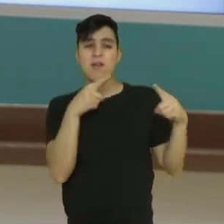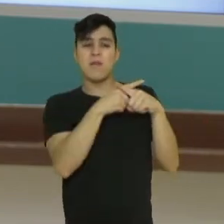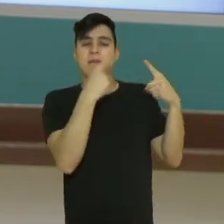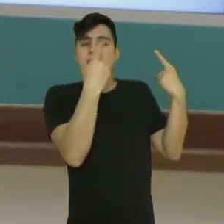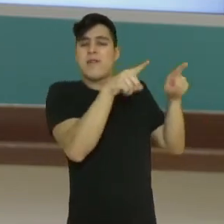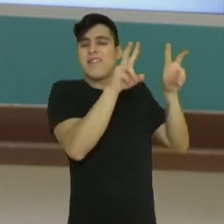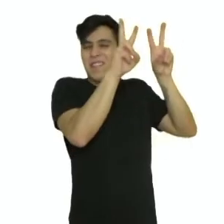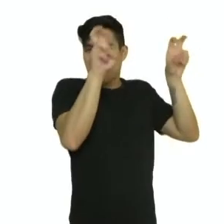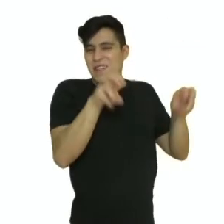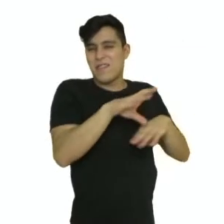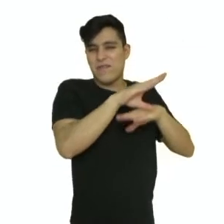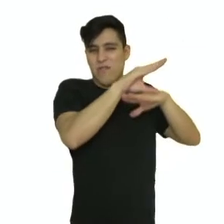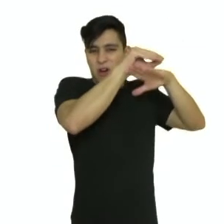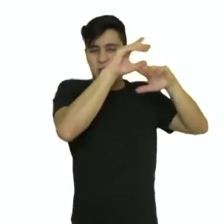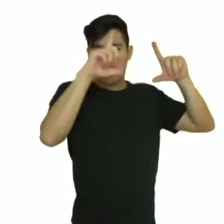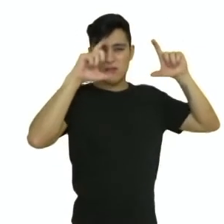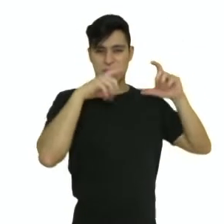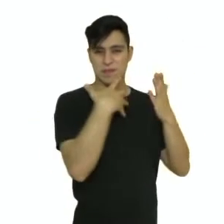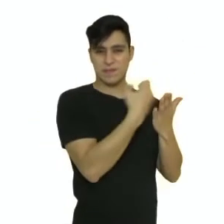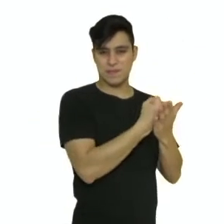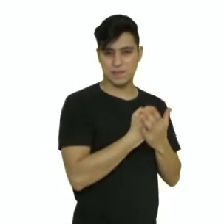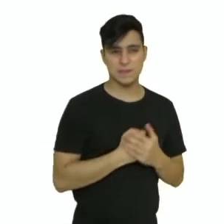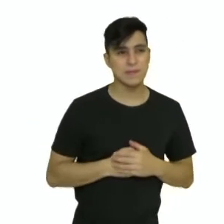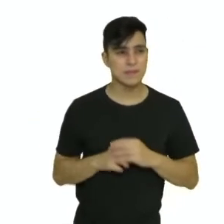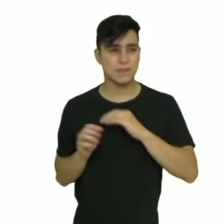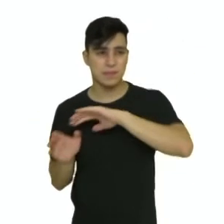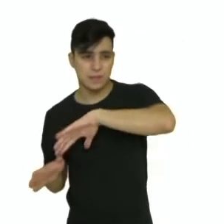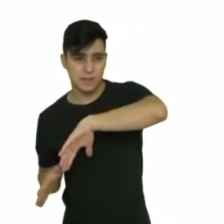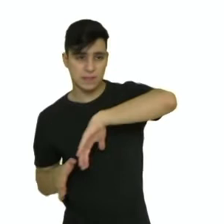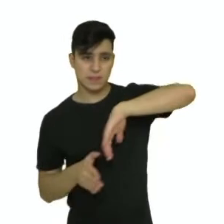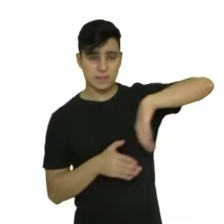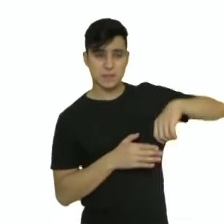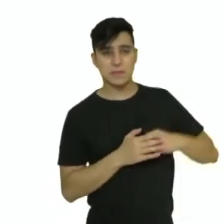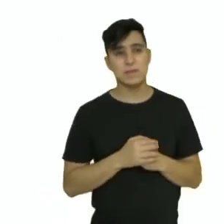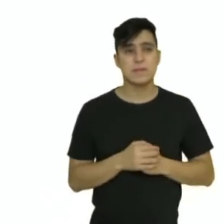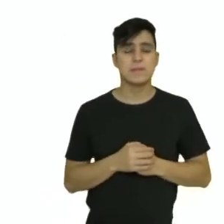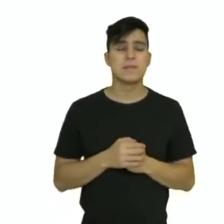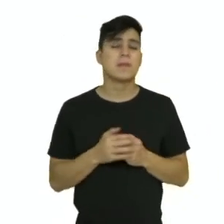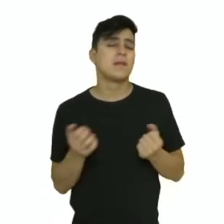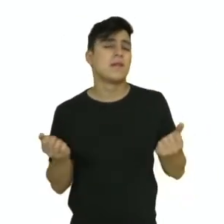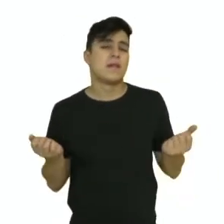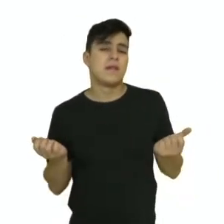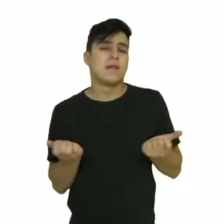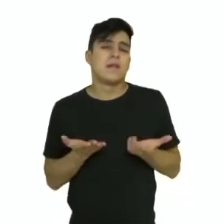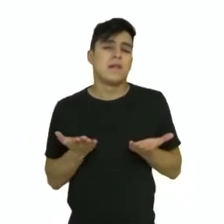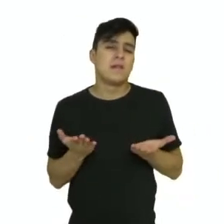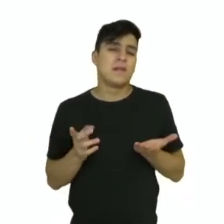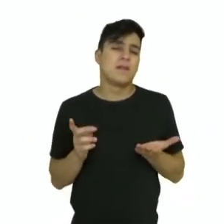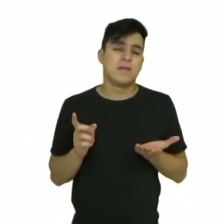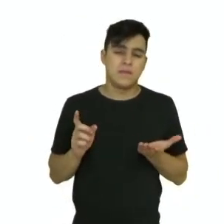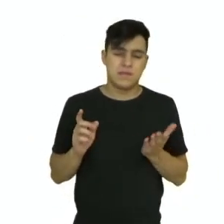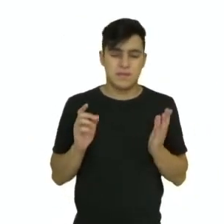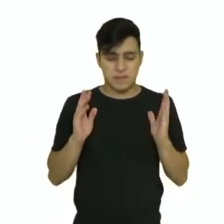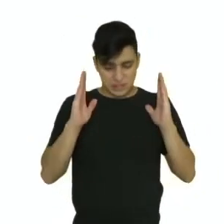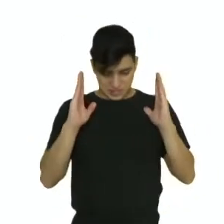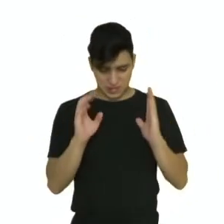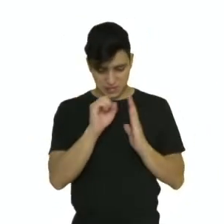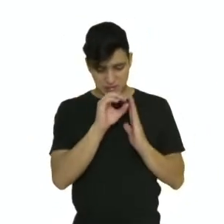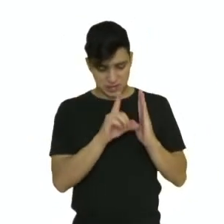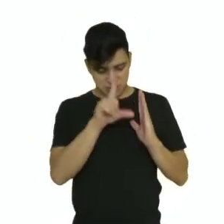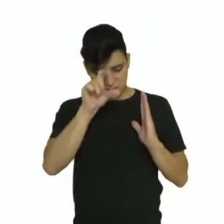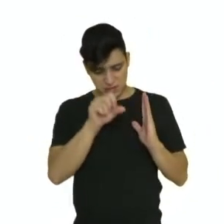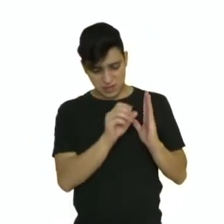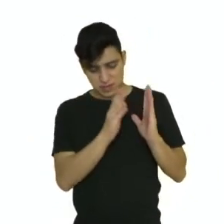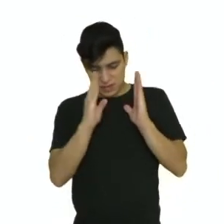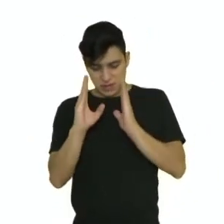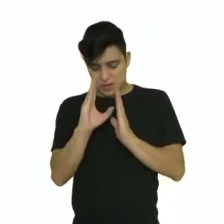fotografia. E nós temos agora já uma virada no século, nós estamos falando agora a virada do século XIX para o século